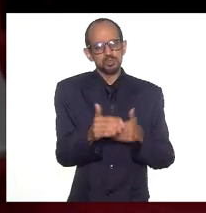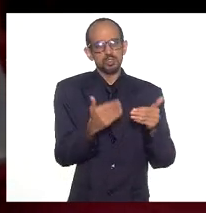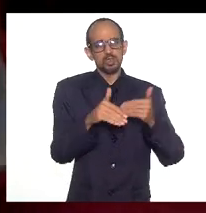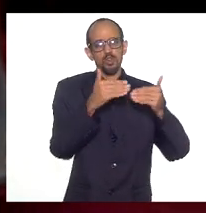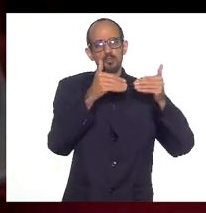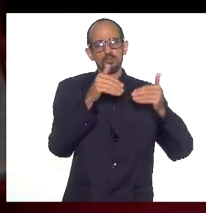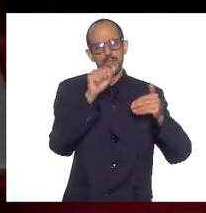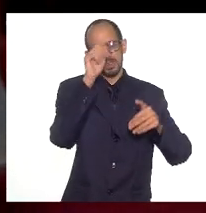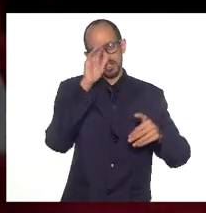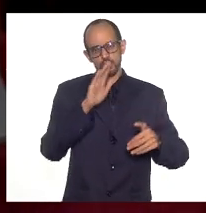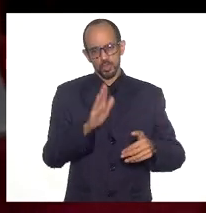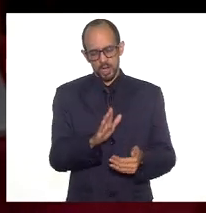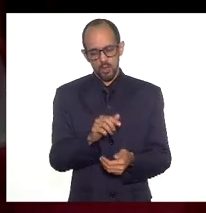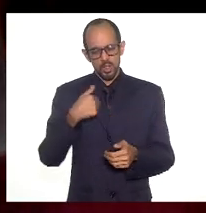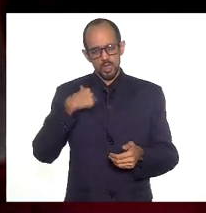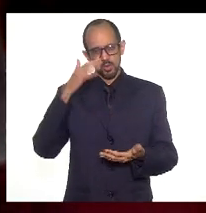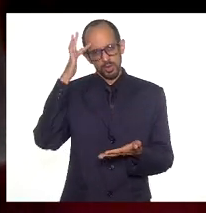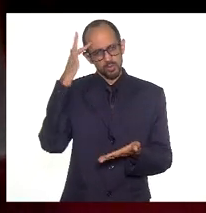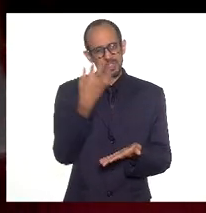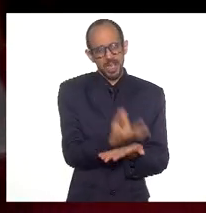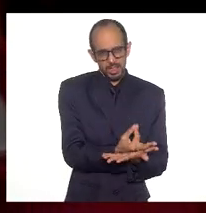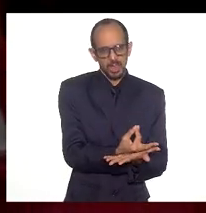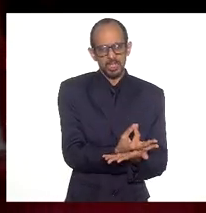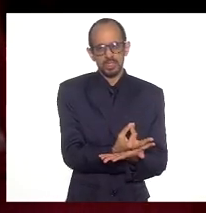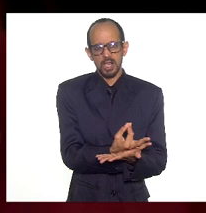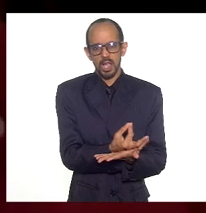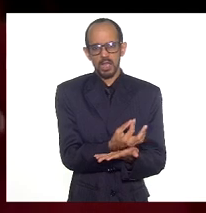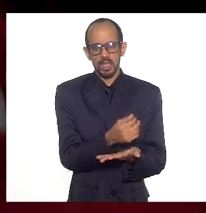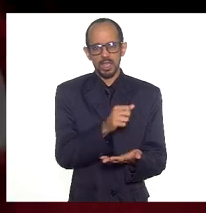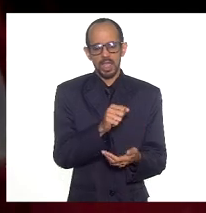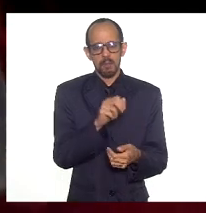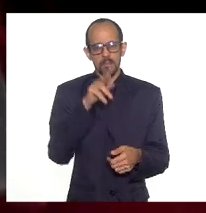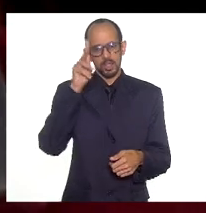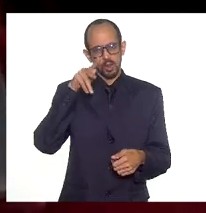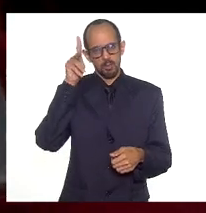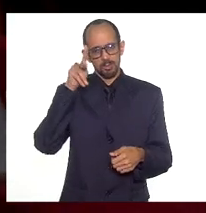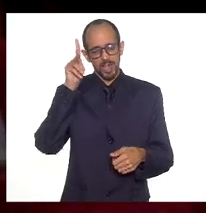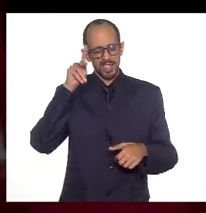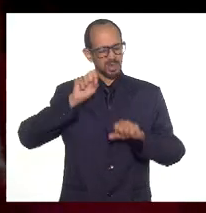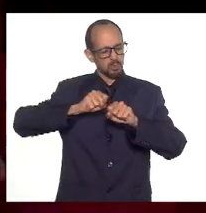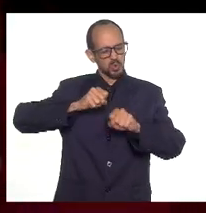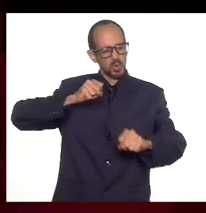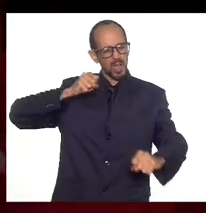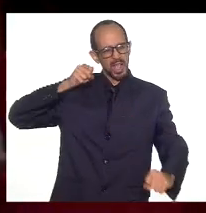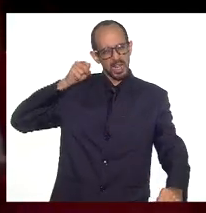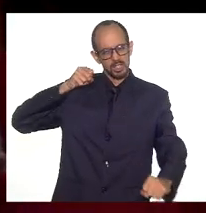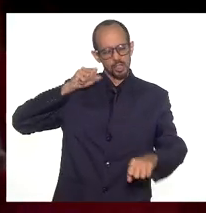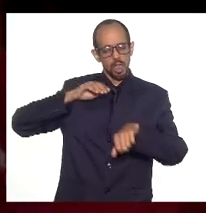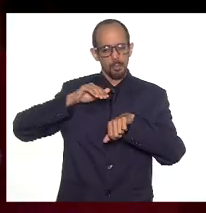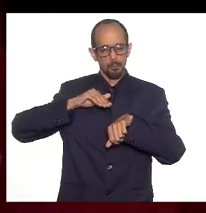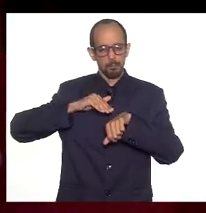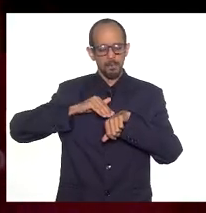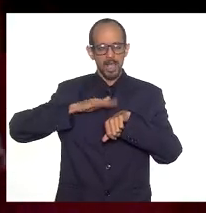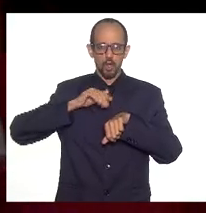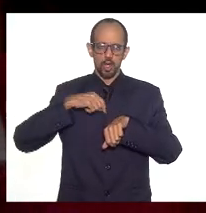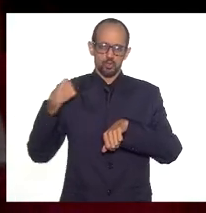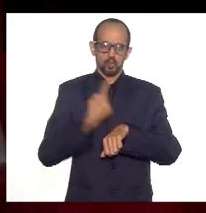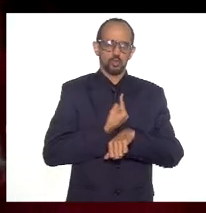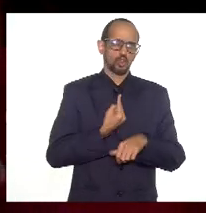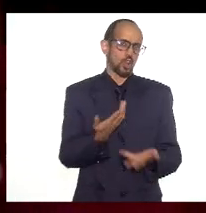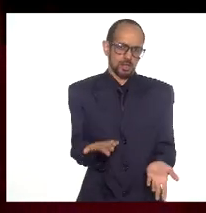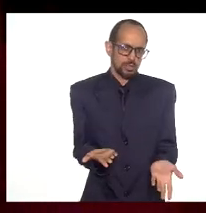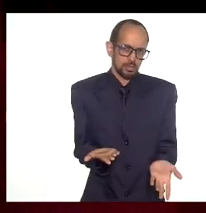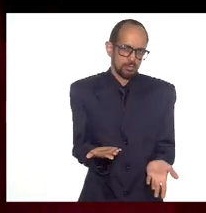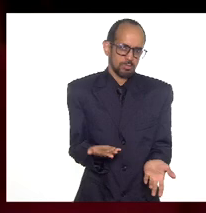certeza que a Petrobras ela é muito grande, muito maior do que todos nós. Uma empresa que está aí